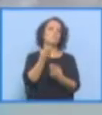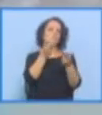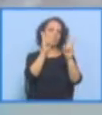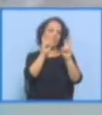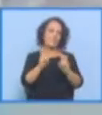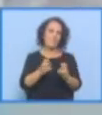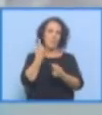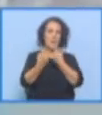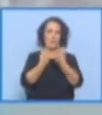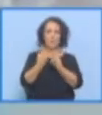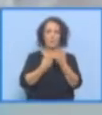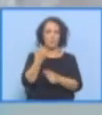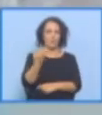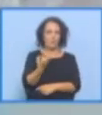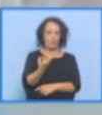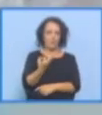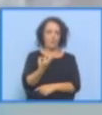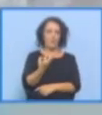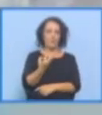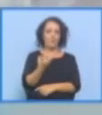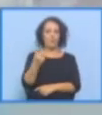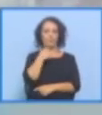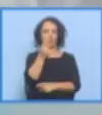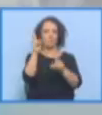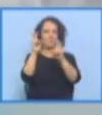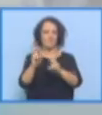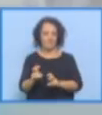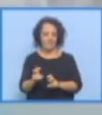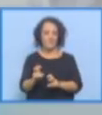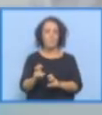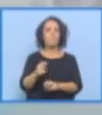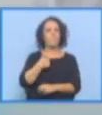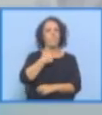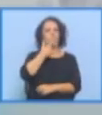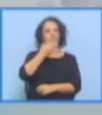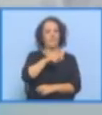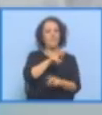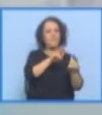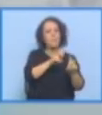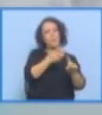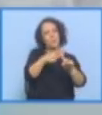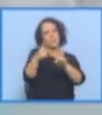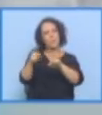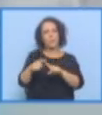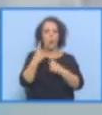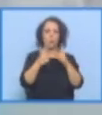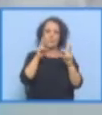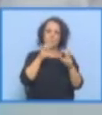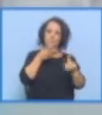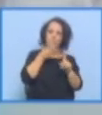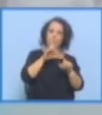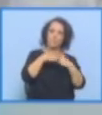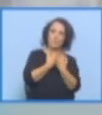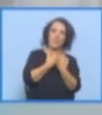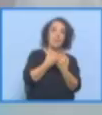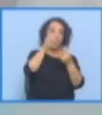temas que ele foi sempre abordando, e acredito que nas várias temáticas, sejam elas mais sociais, da educação, como há